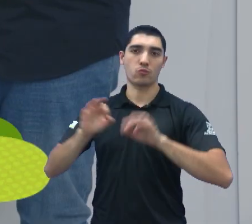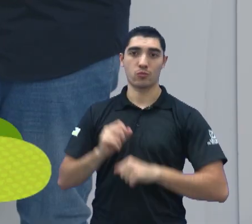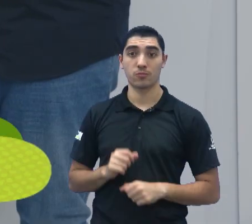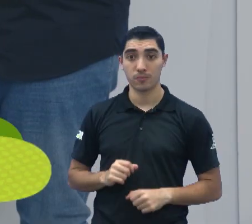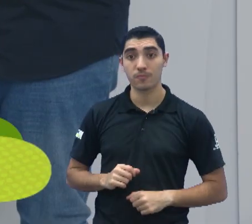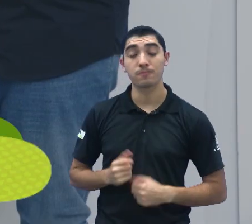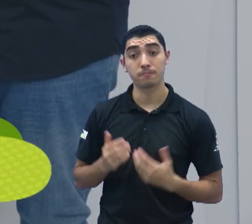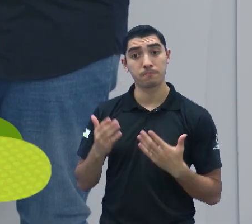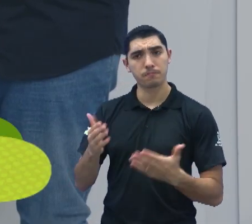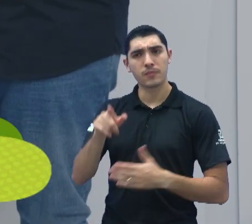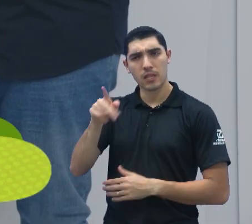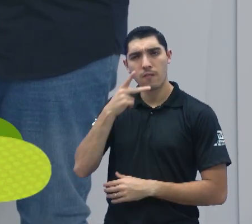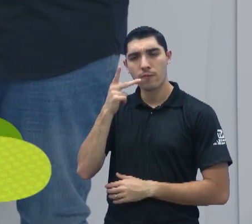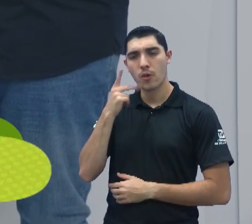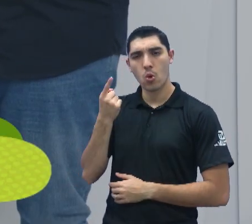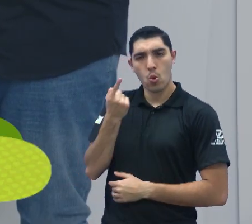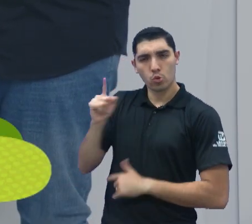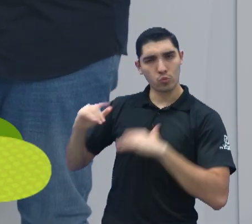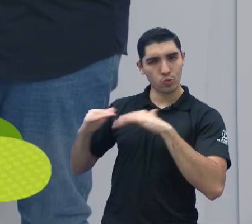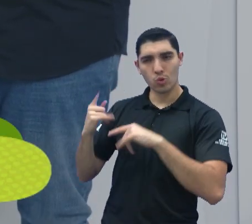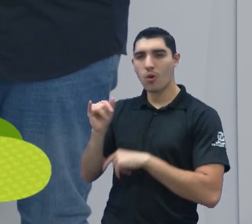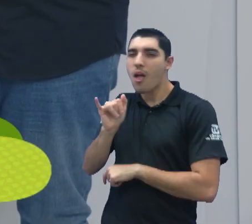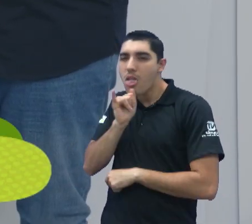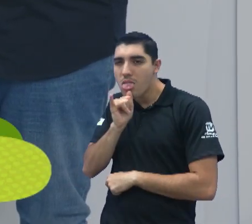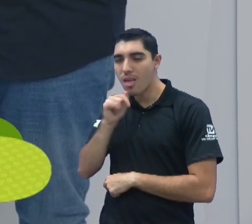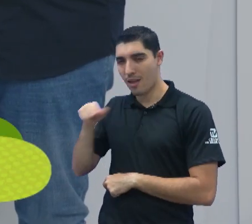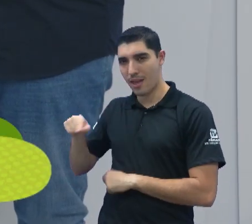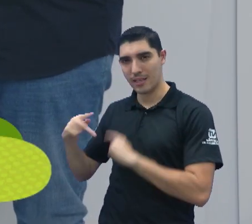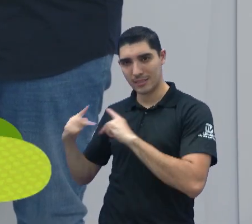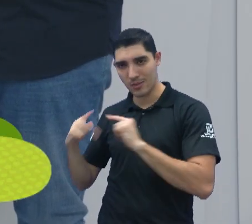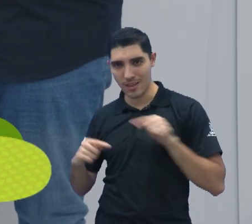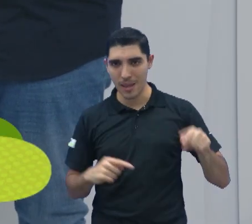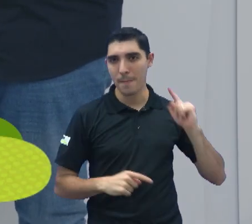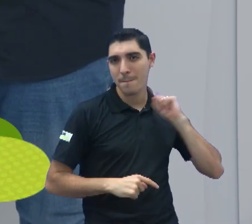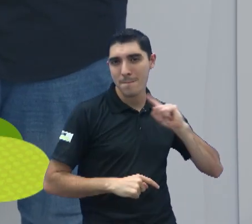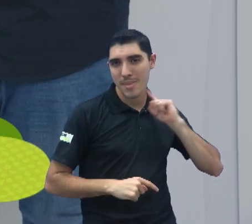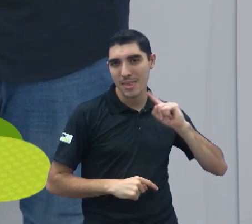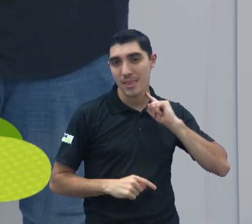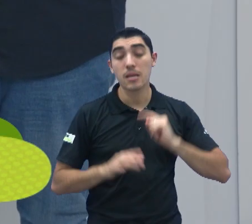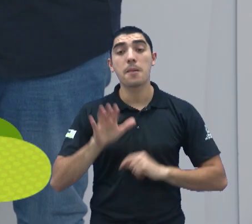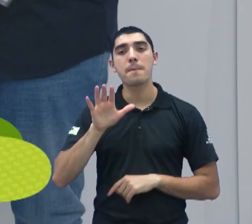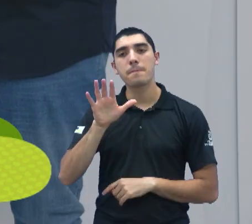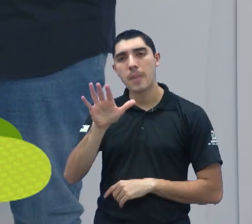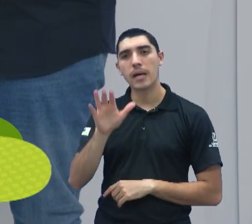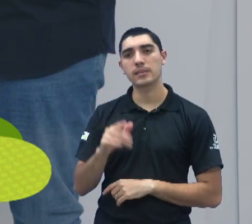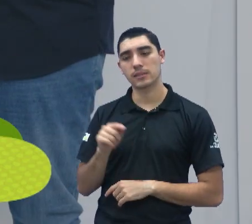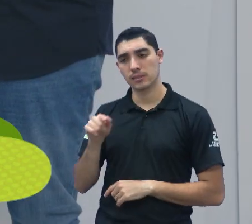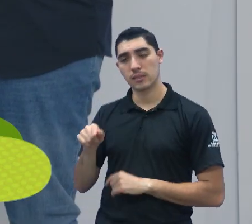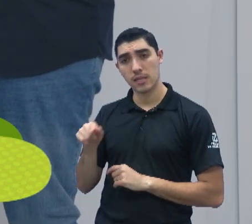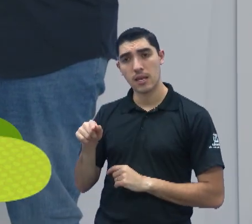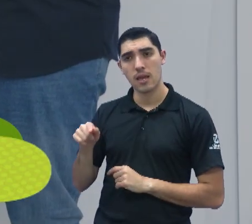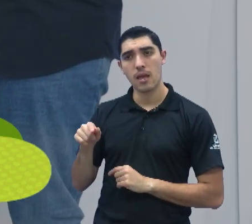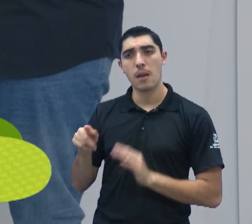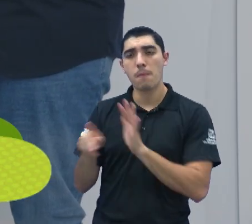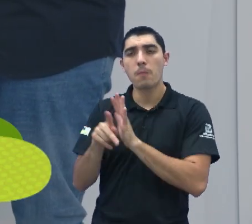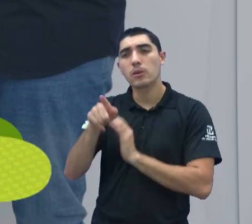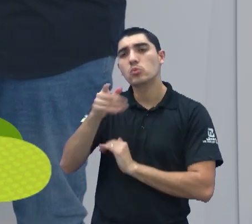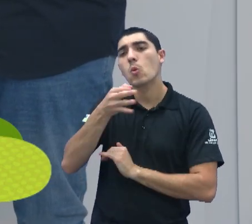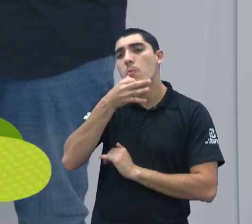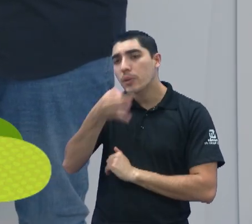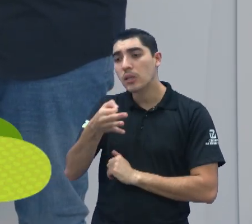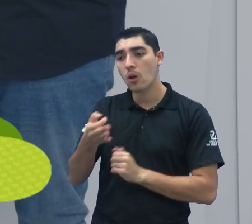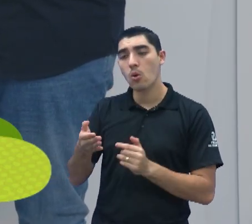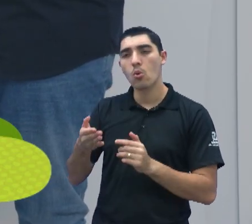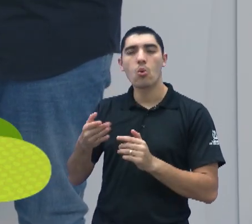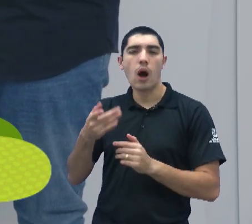esse jogo treino contra o Minas, mas de um modo geral a preparação visando a estreia no Paulista, como é que você avalia em